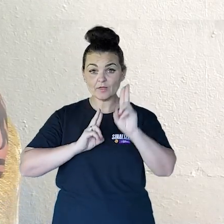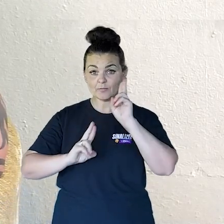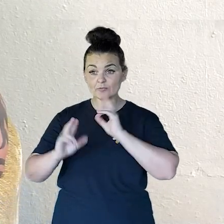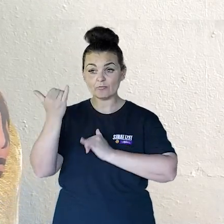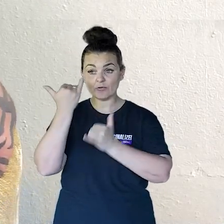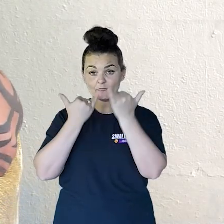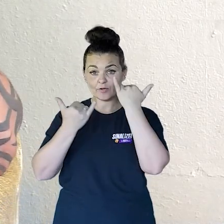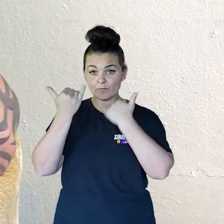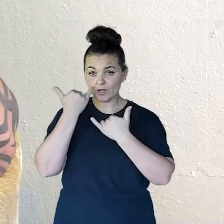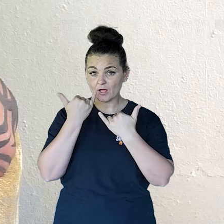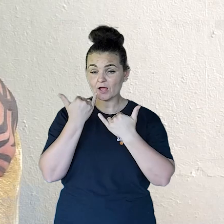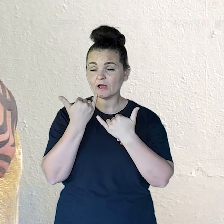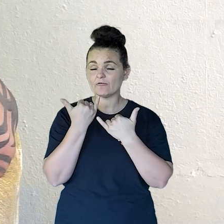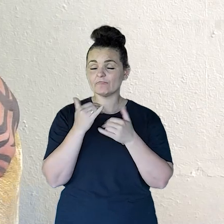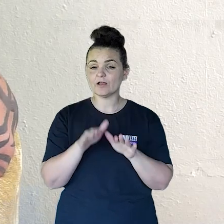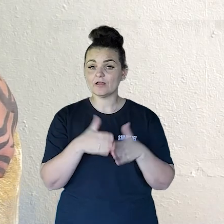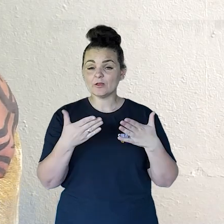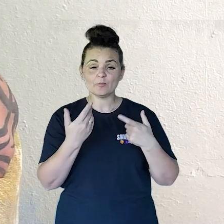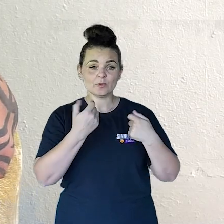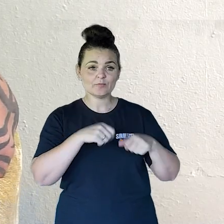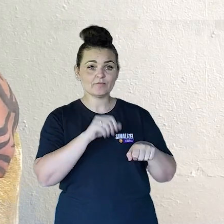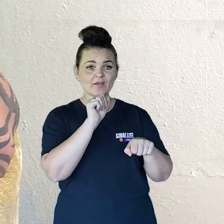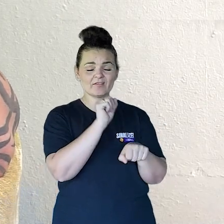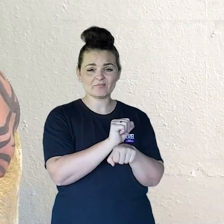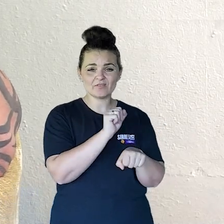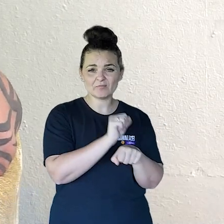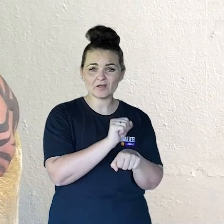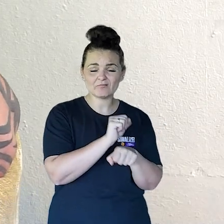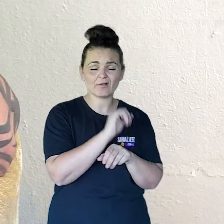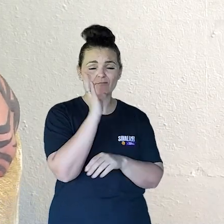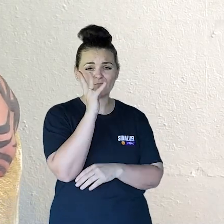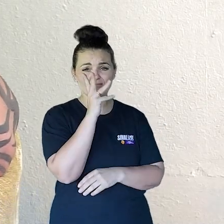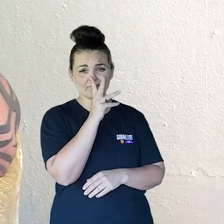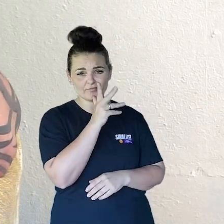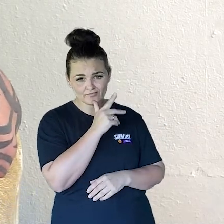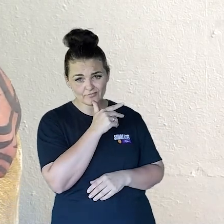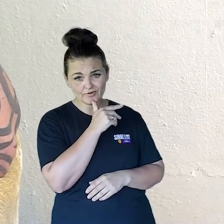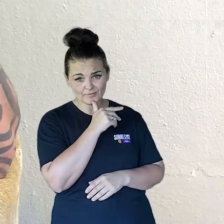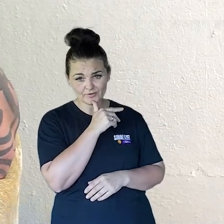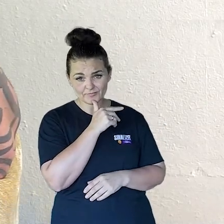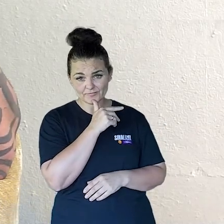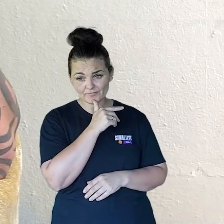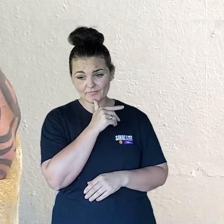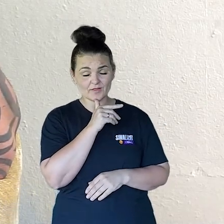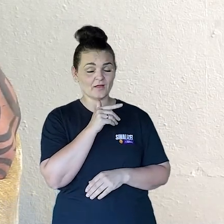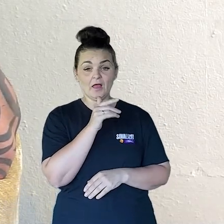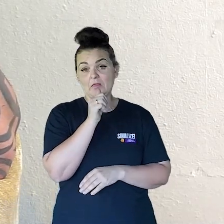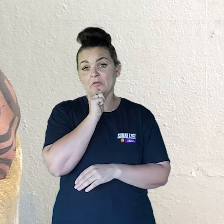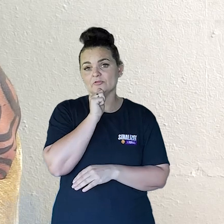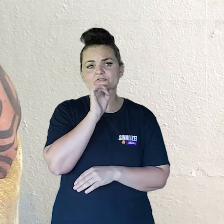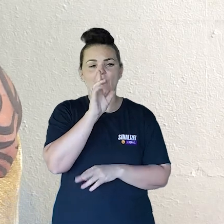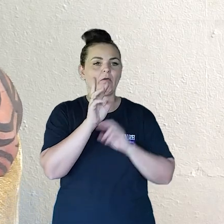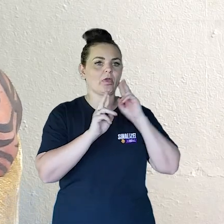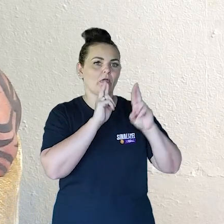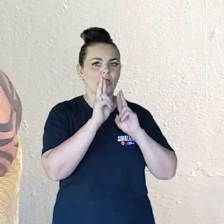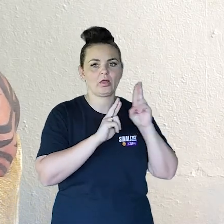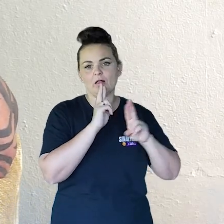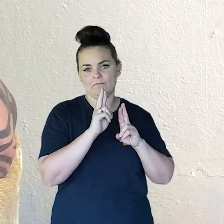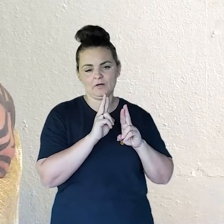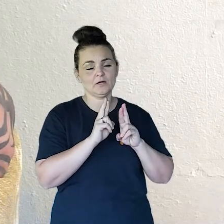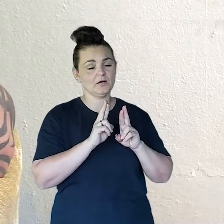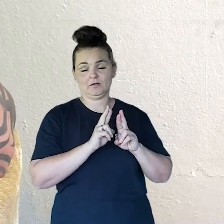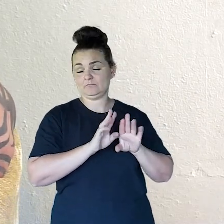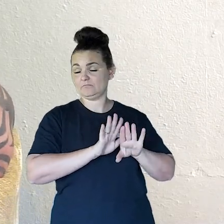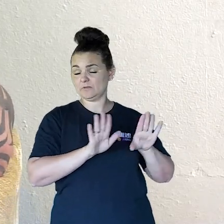melhorado. Nós não podemos também pegar, como eu sempre digo, não adianta você ficar somente criticando, né? Então assim, nós